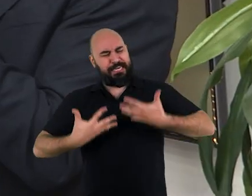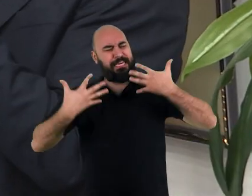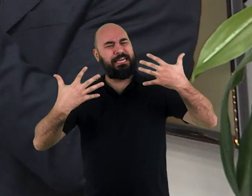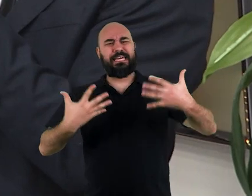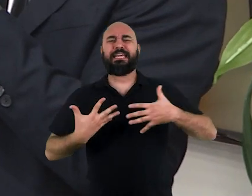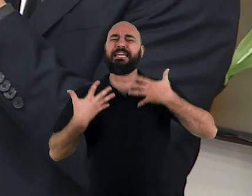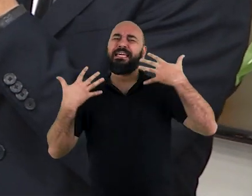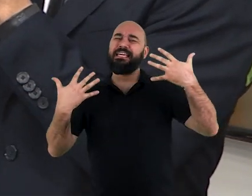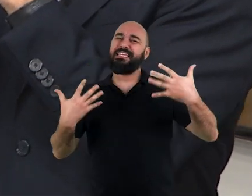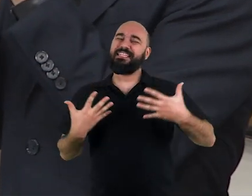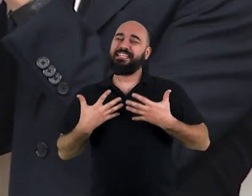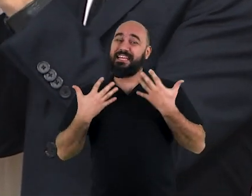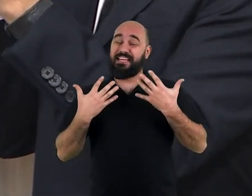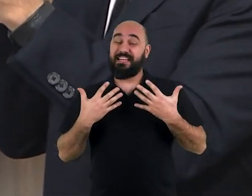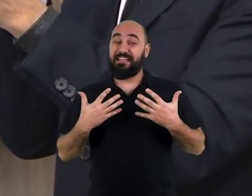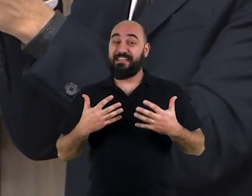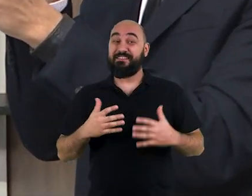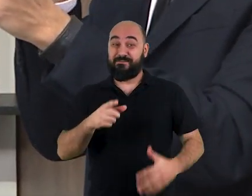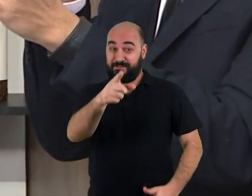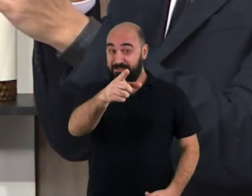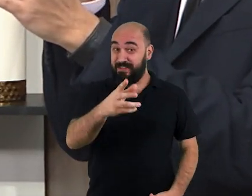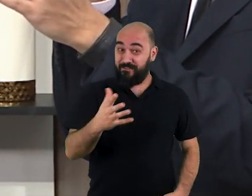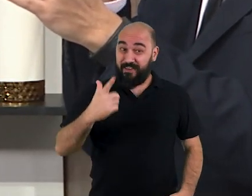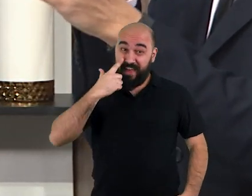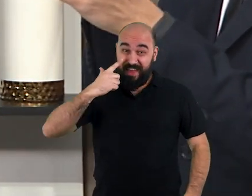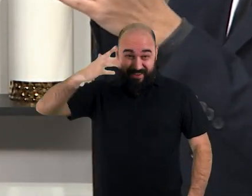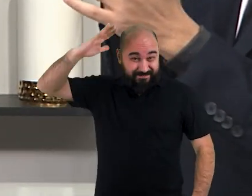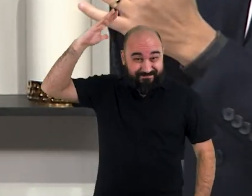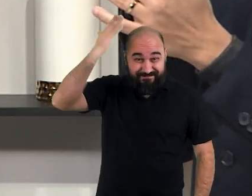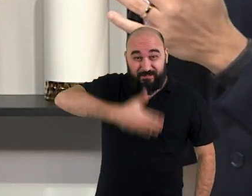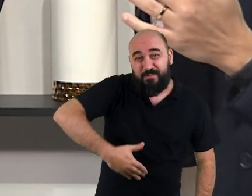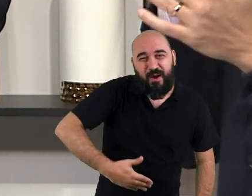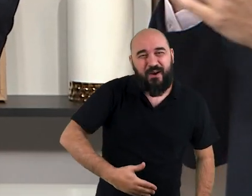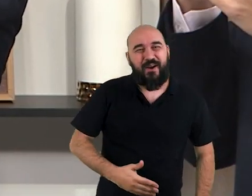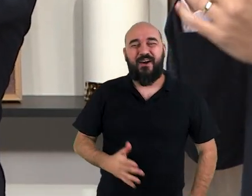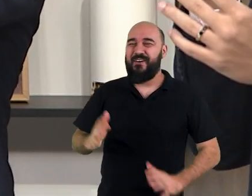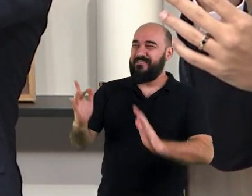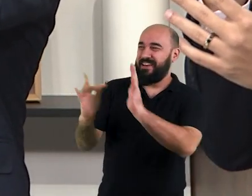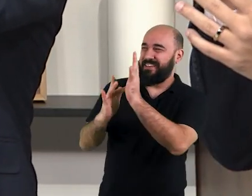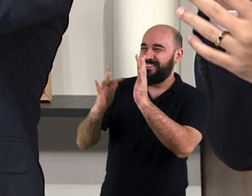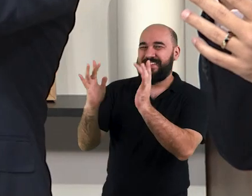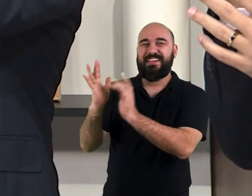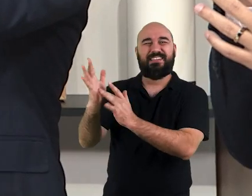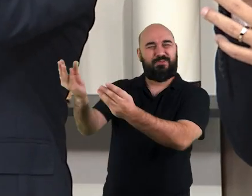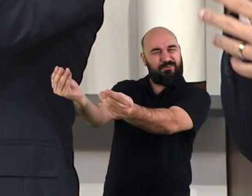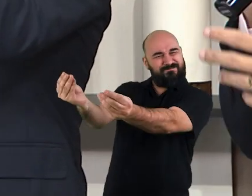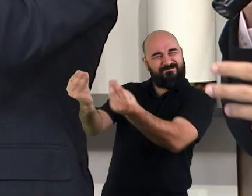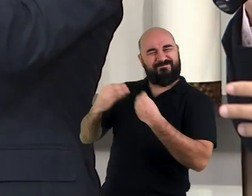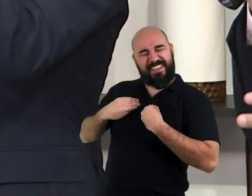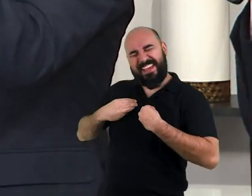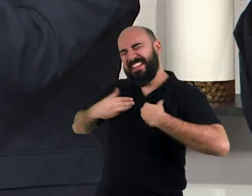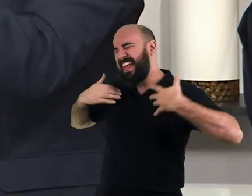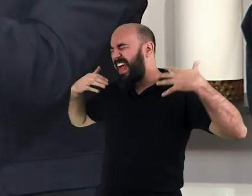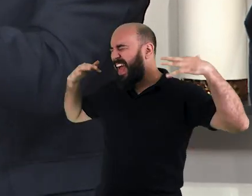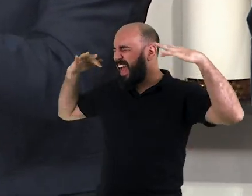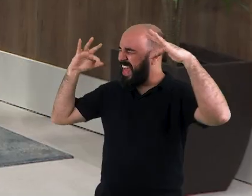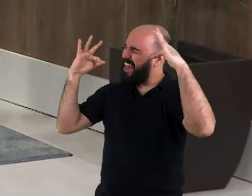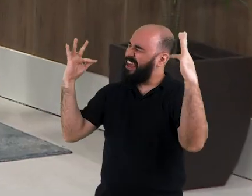vida. Você verá, em Jesus existe